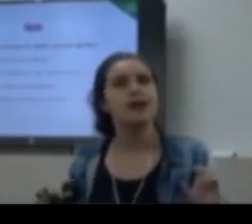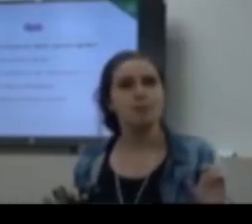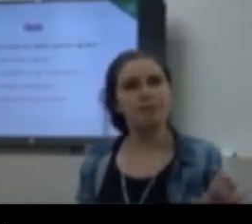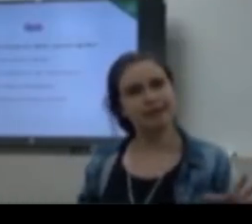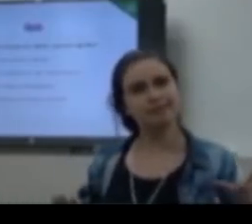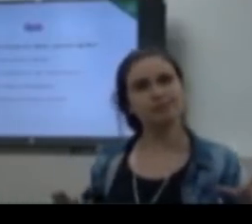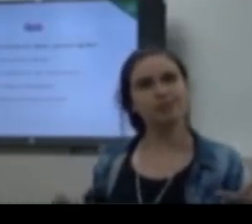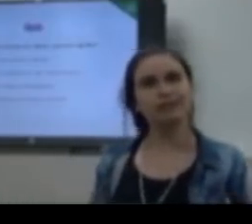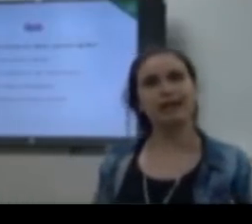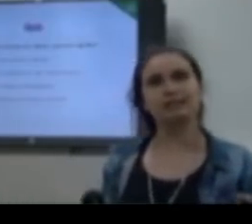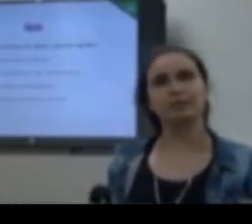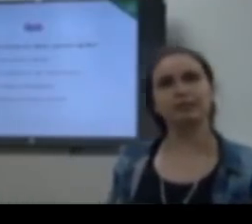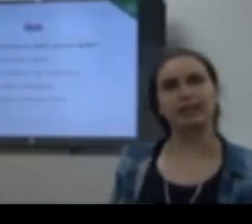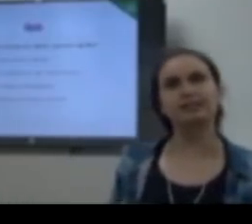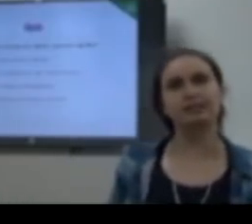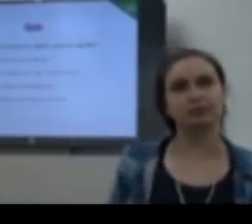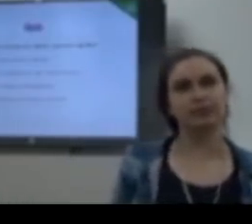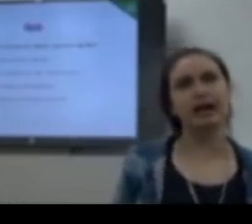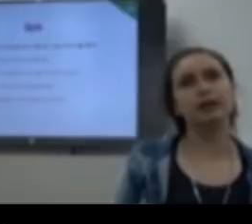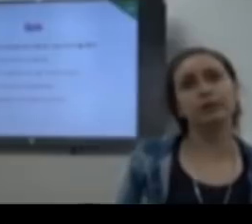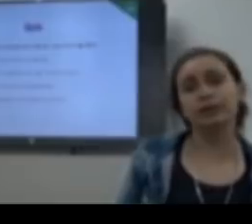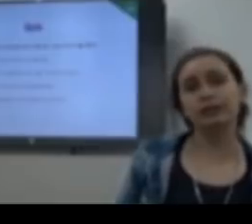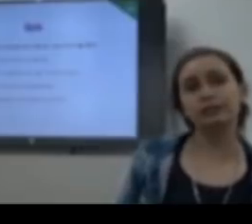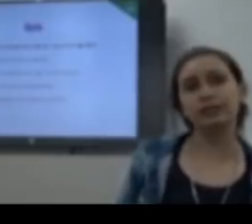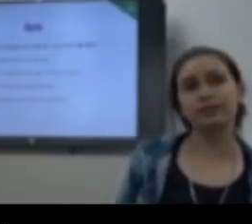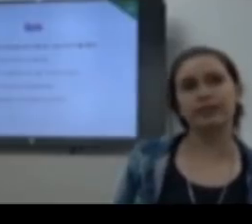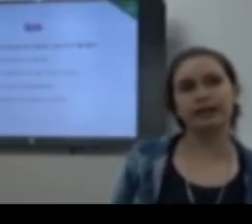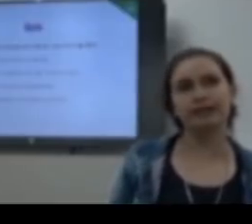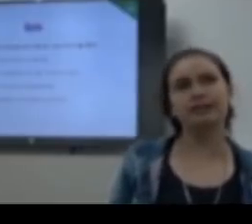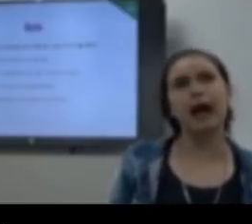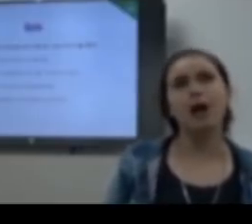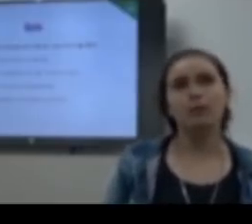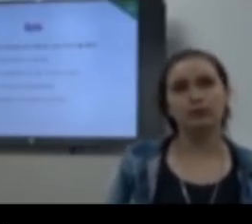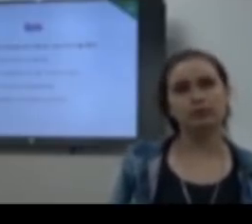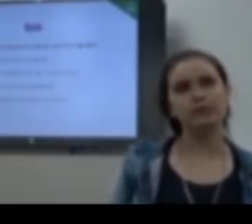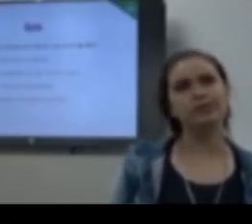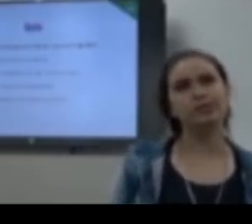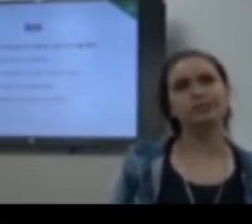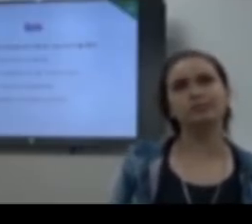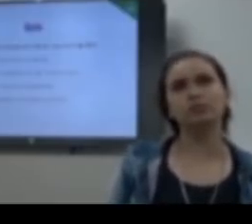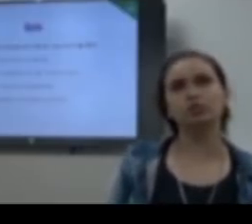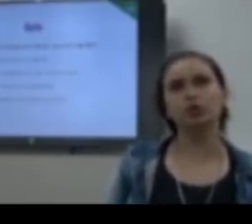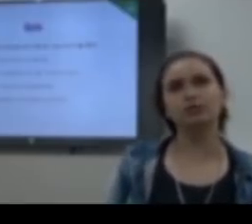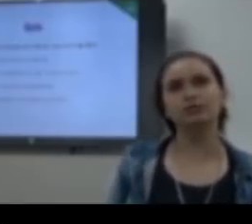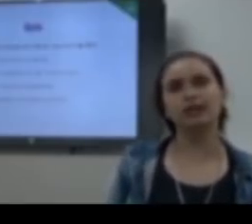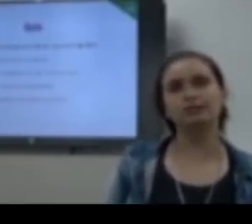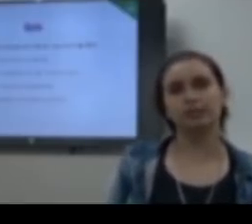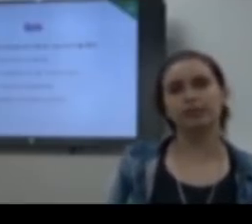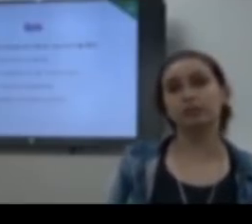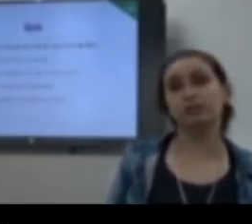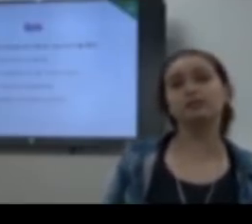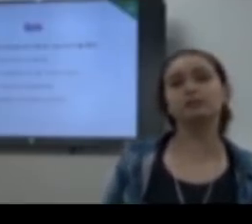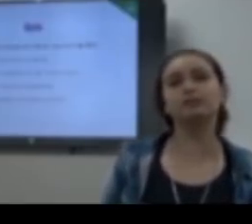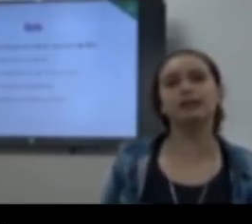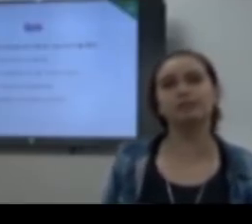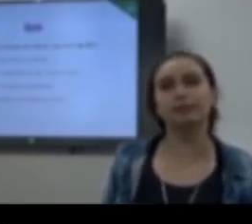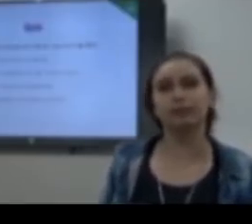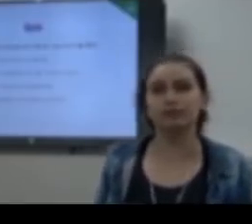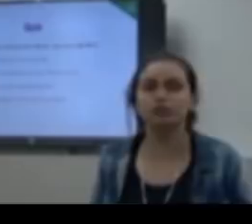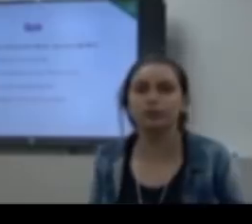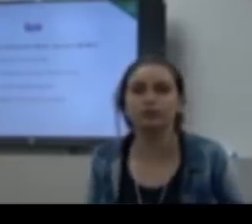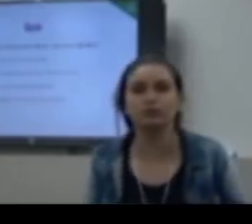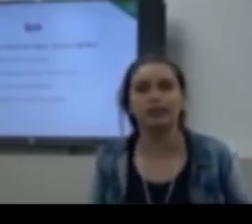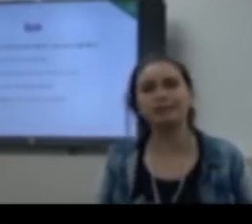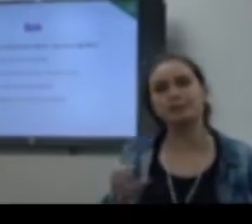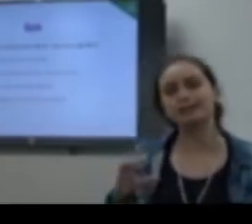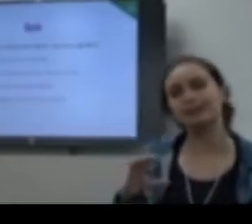fácil. Mata dos Cocais é uma floresta secundária. O que isso significa? Letra A. Possui vegetação em dois estratos arbóreos. O que são estratos